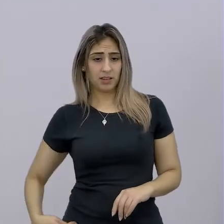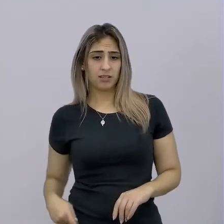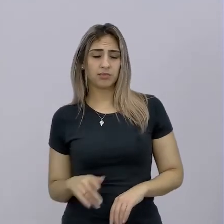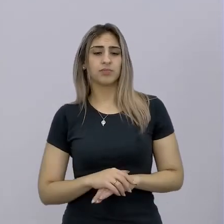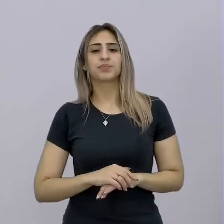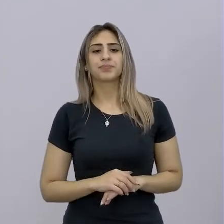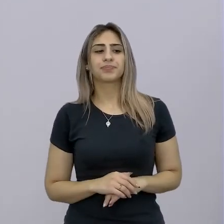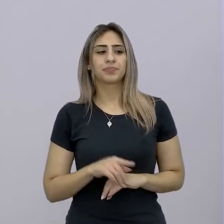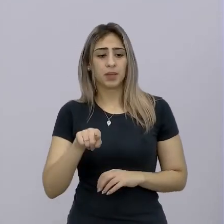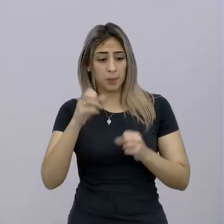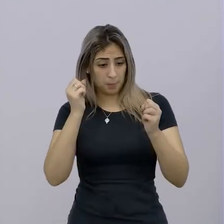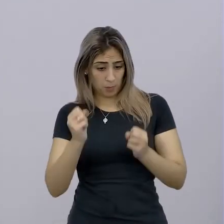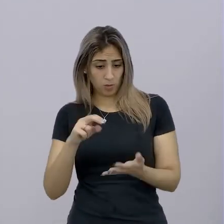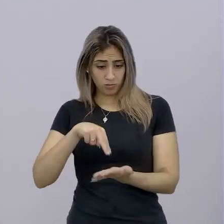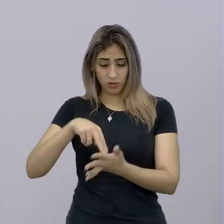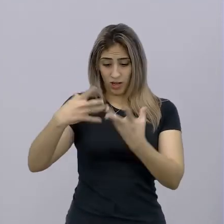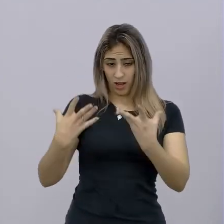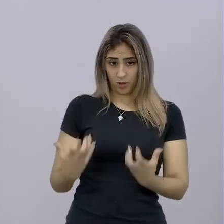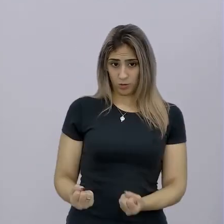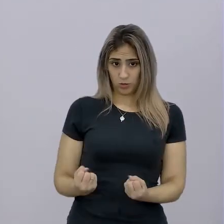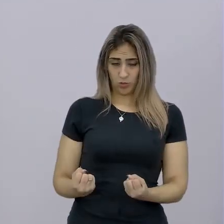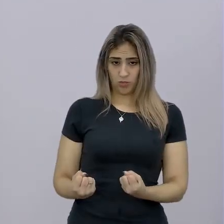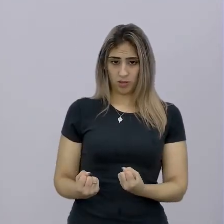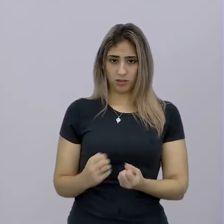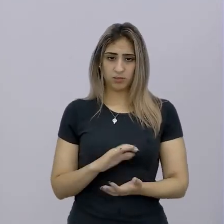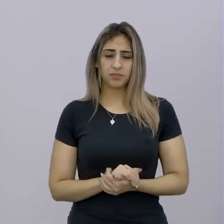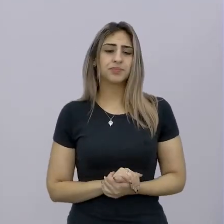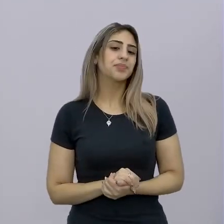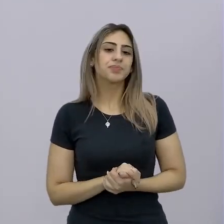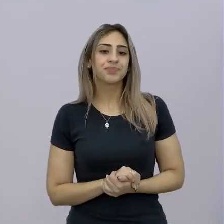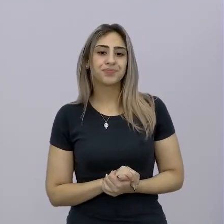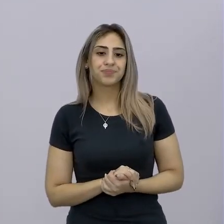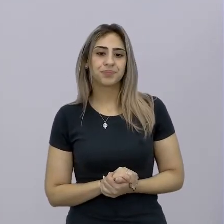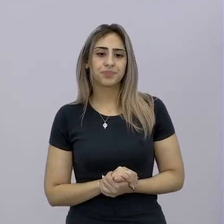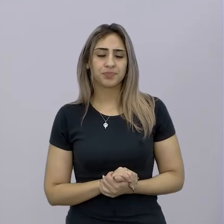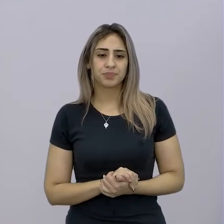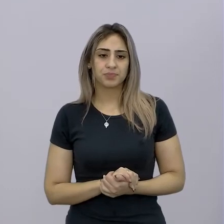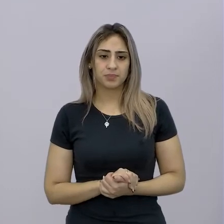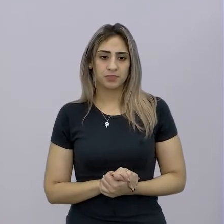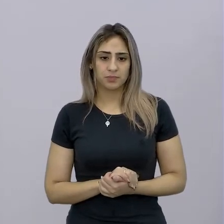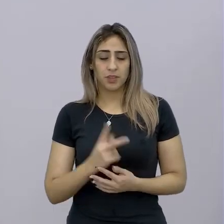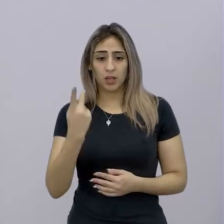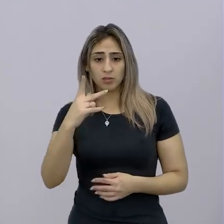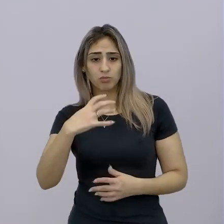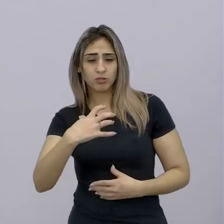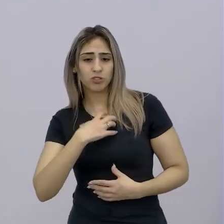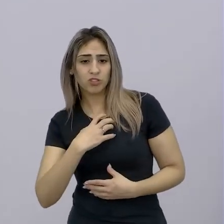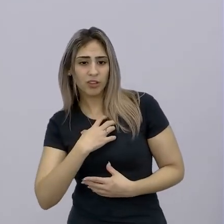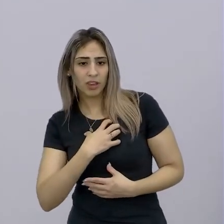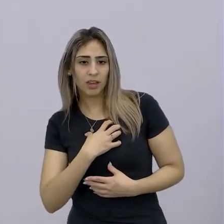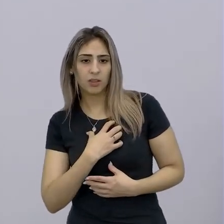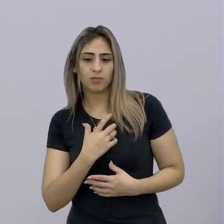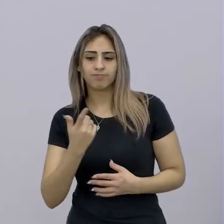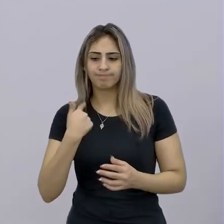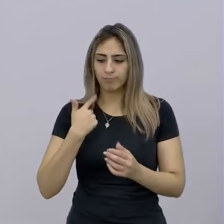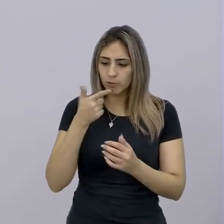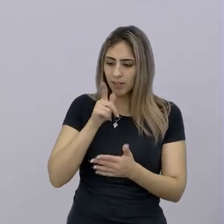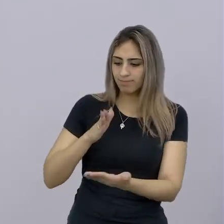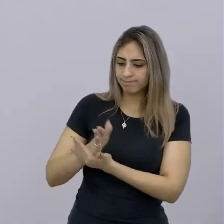para ele poder governar e as suas, enfim, as suas ações elas sejam